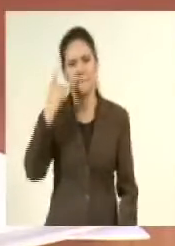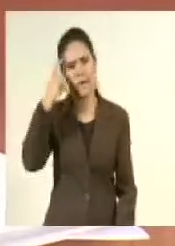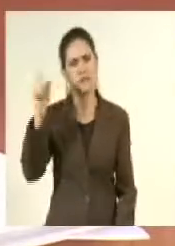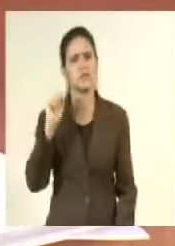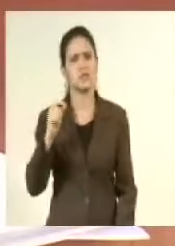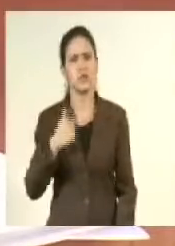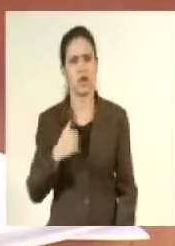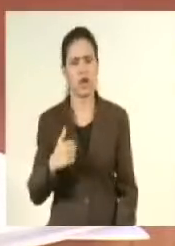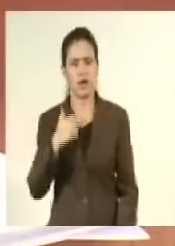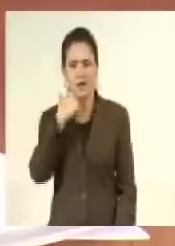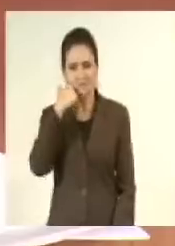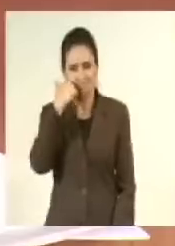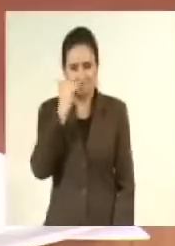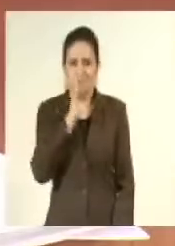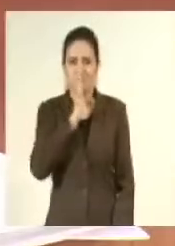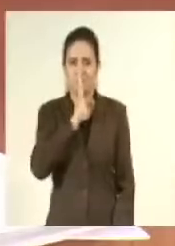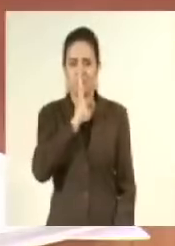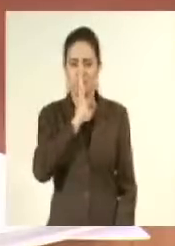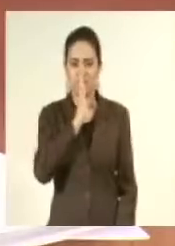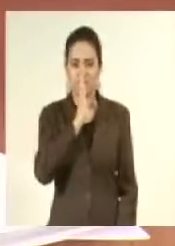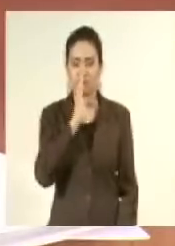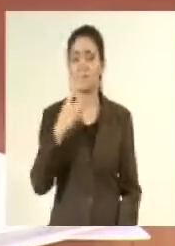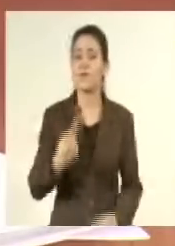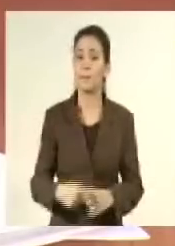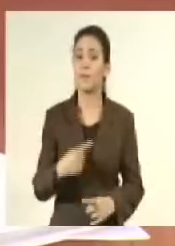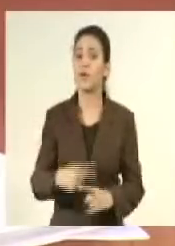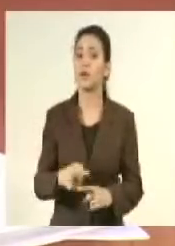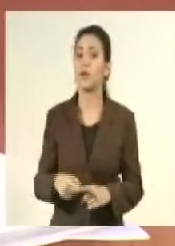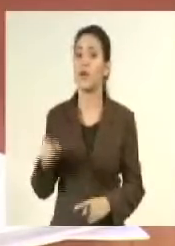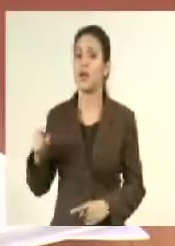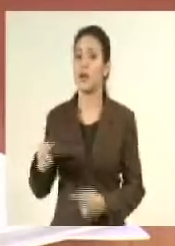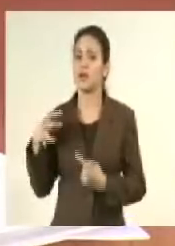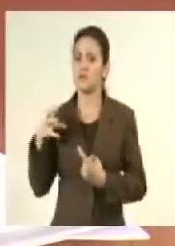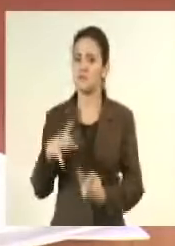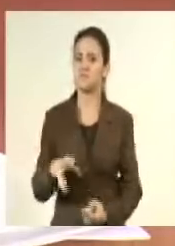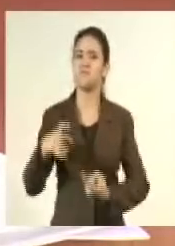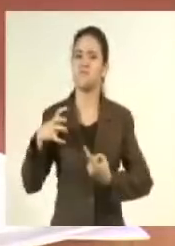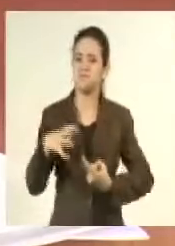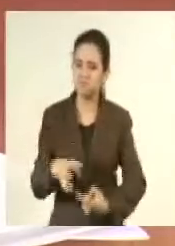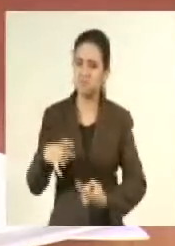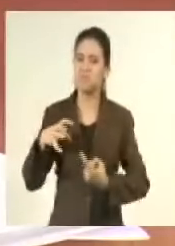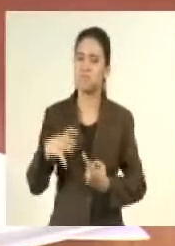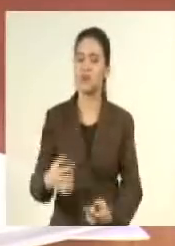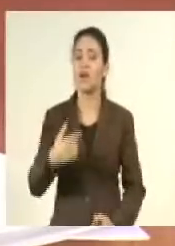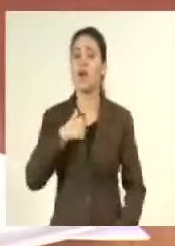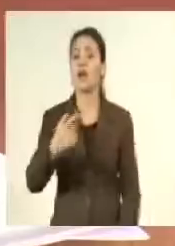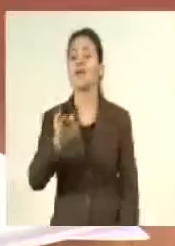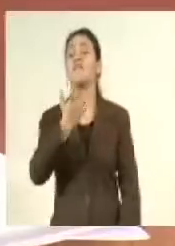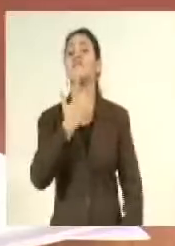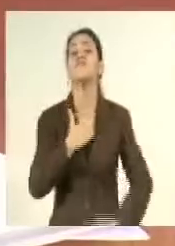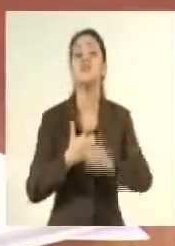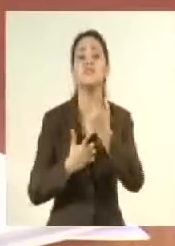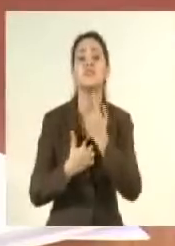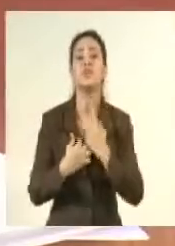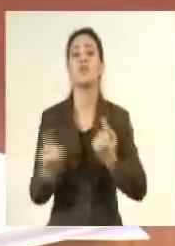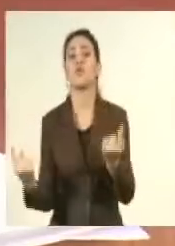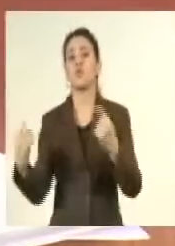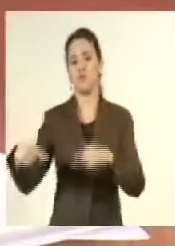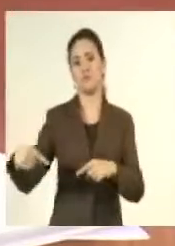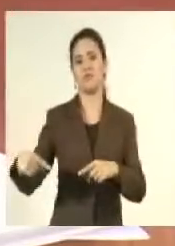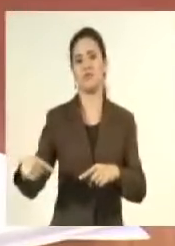intimida. Porque quanto mais eles fazem isso, mais a minha vontade de ir contra